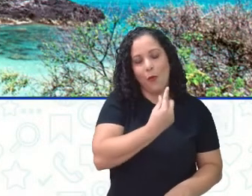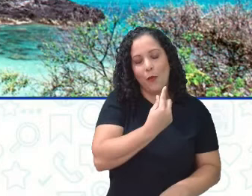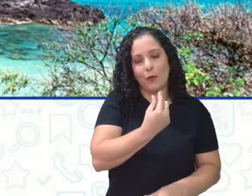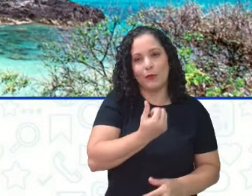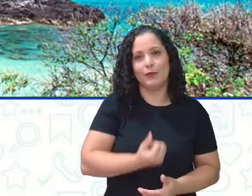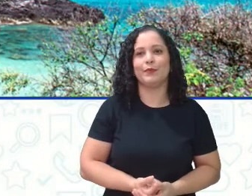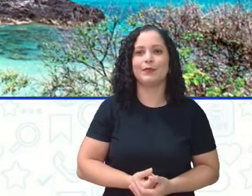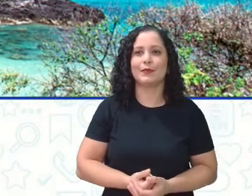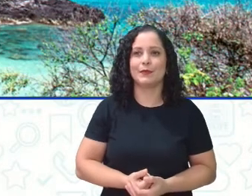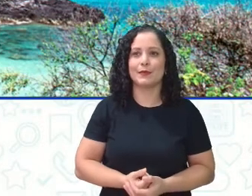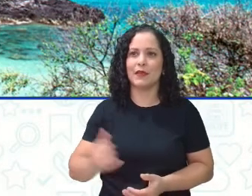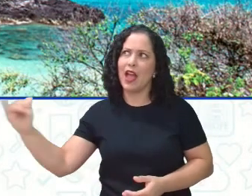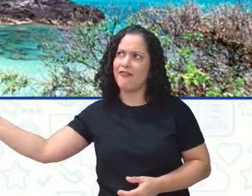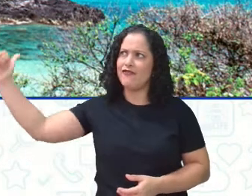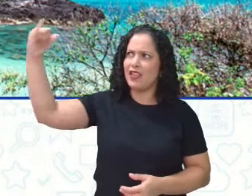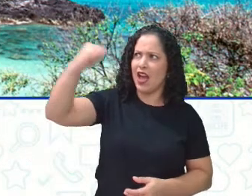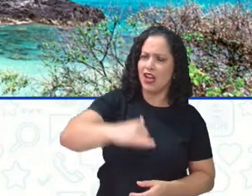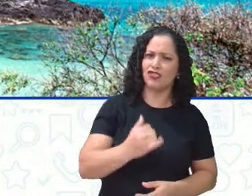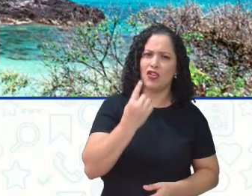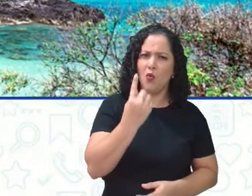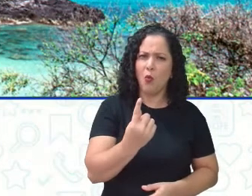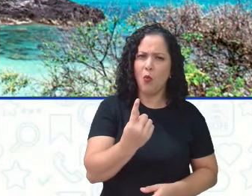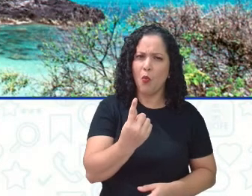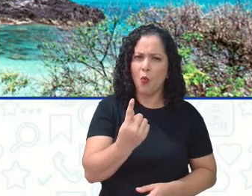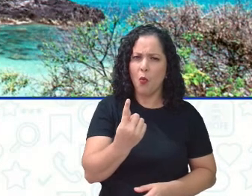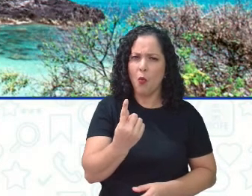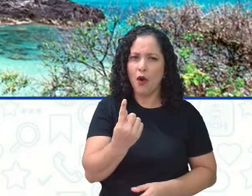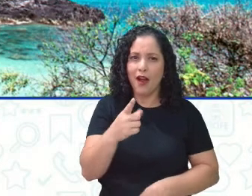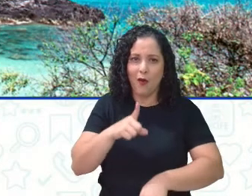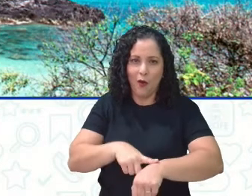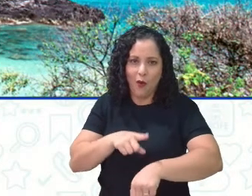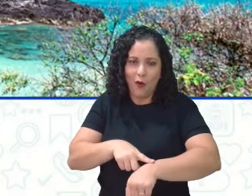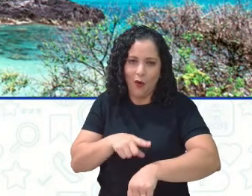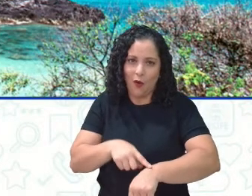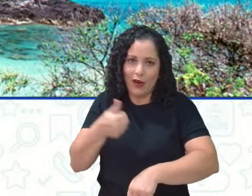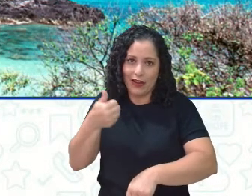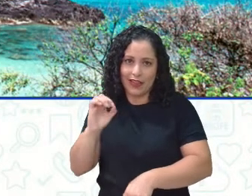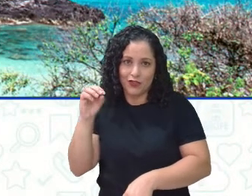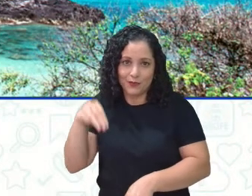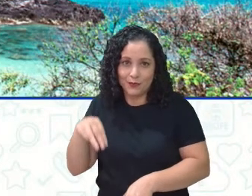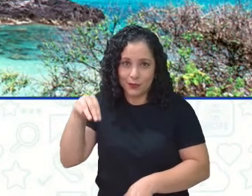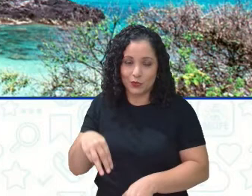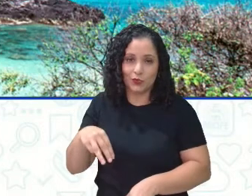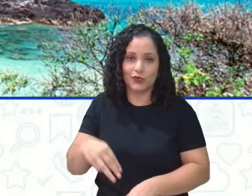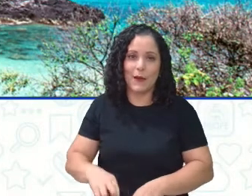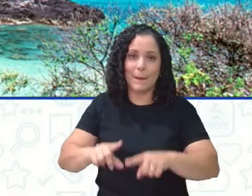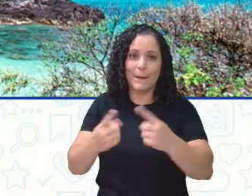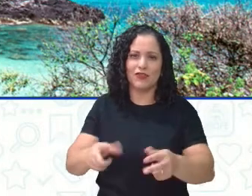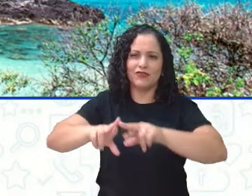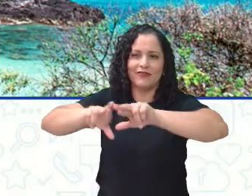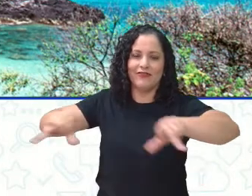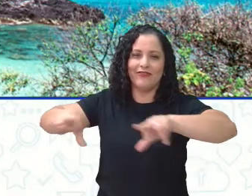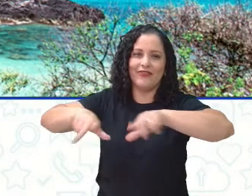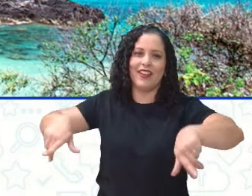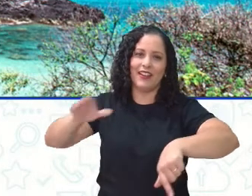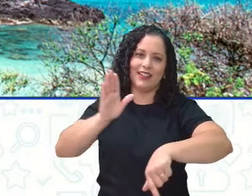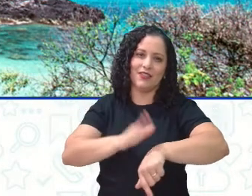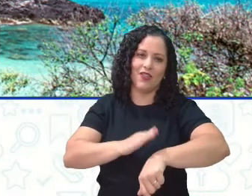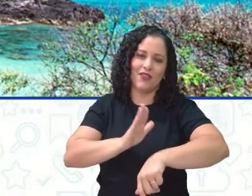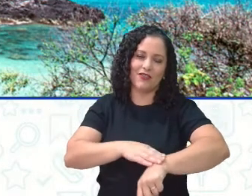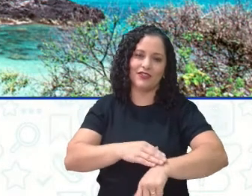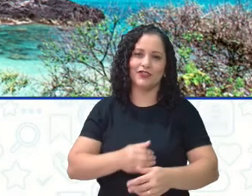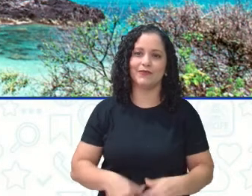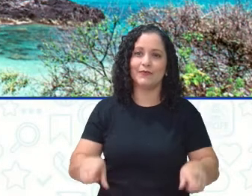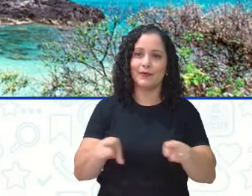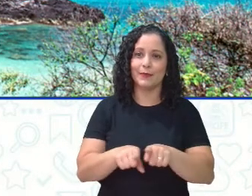1h10. Mas como é que pode? Por conta do fuso horário, estamos aí com uma diferença. Eu trouxe um outro exemplo também que